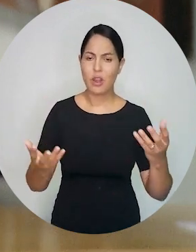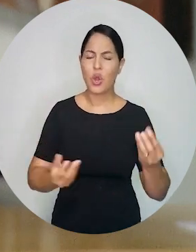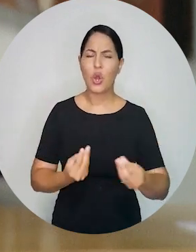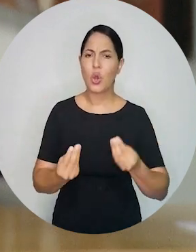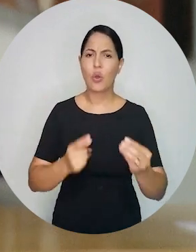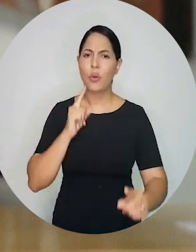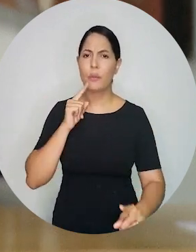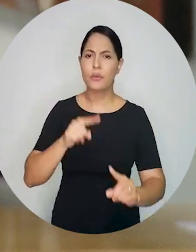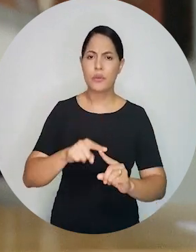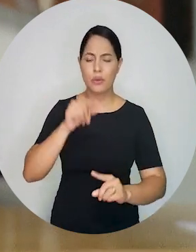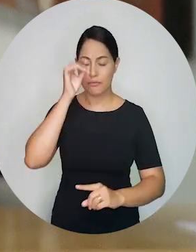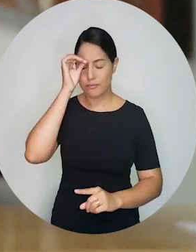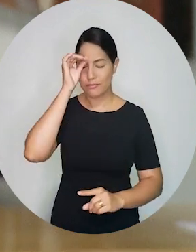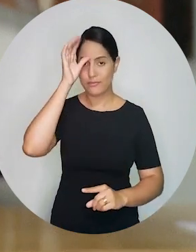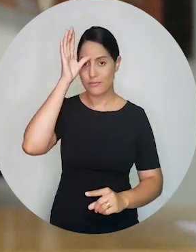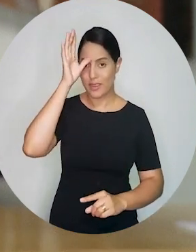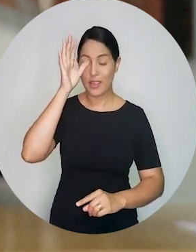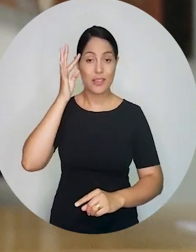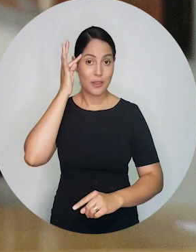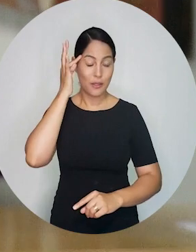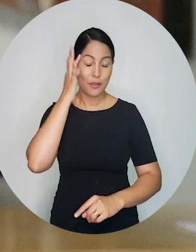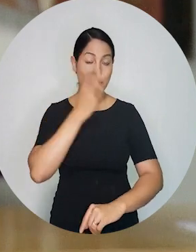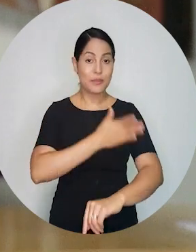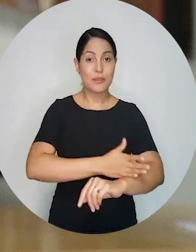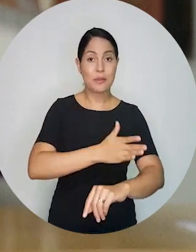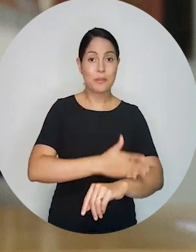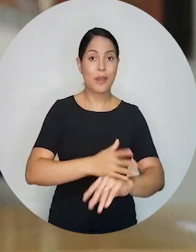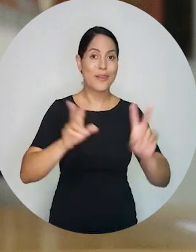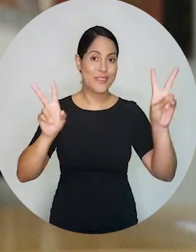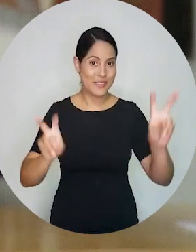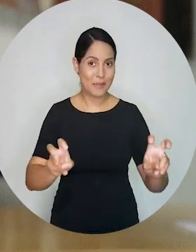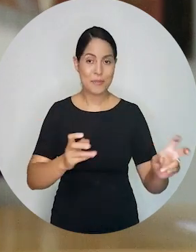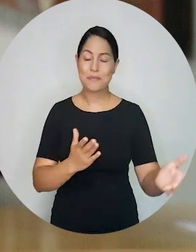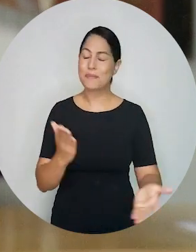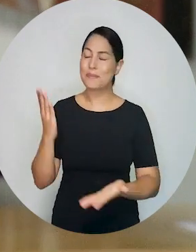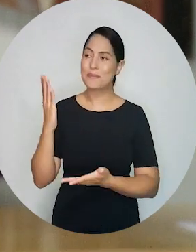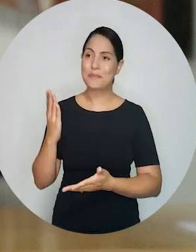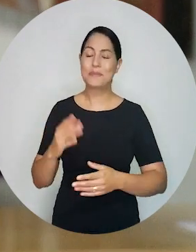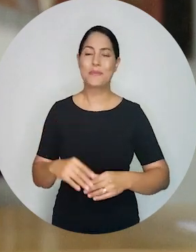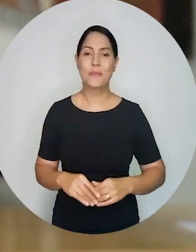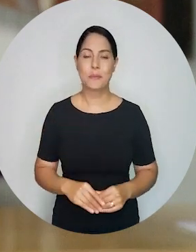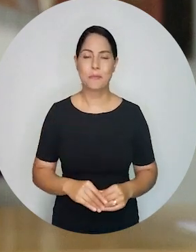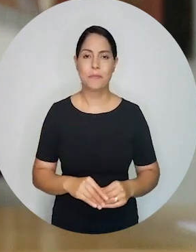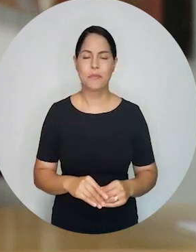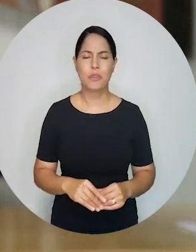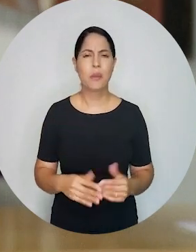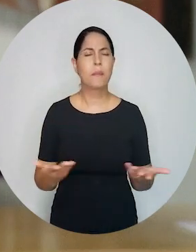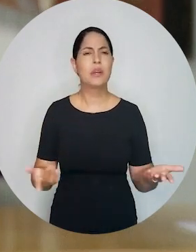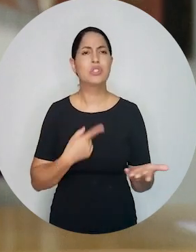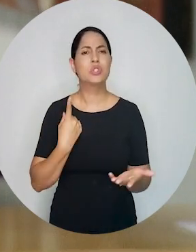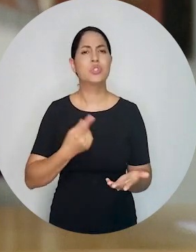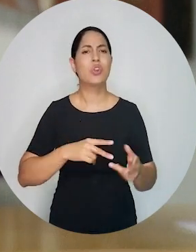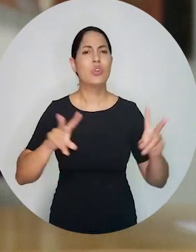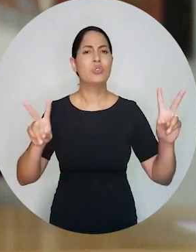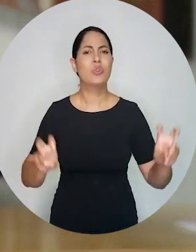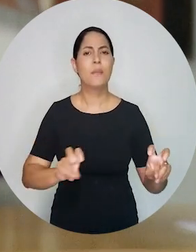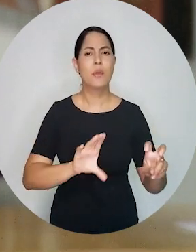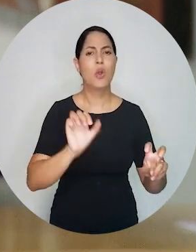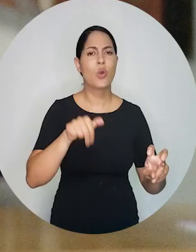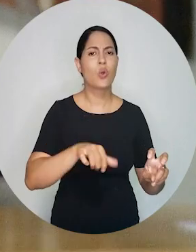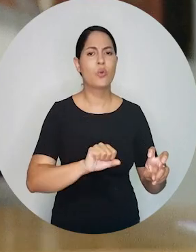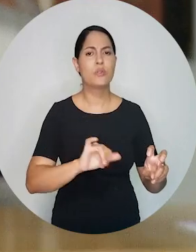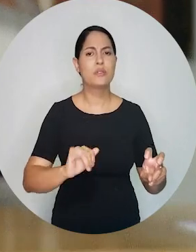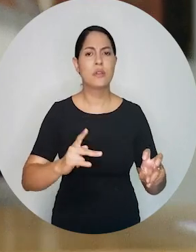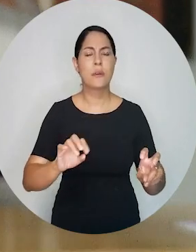Direito Eleitoral do Piauí. A intenção do evento virtual foi de criar um espaço para a construção de conhecimentos teóricos e